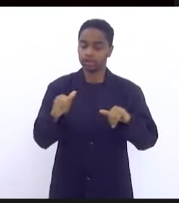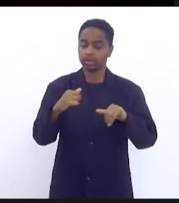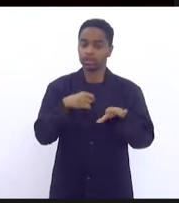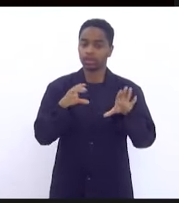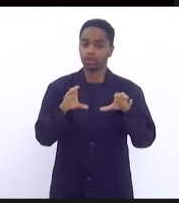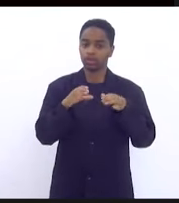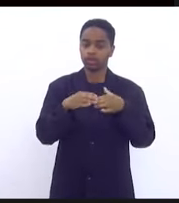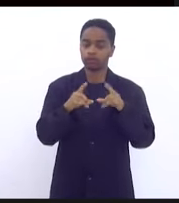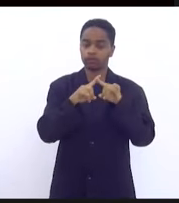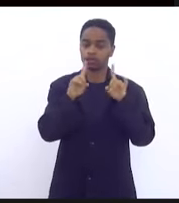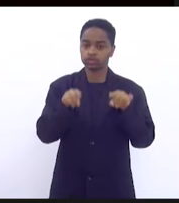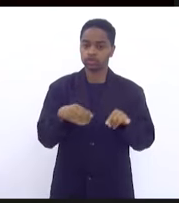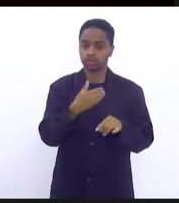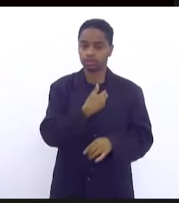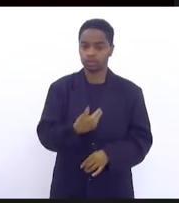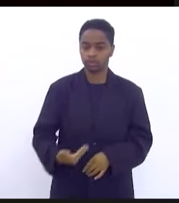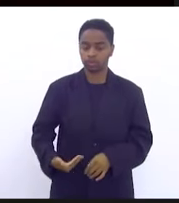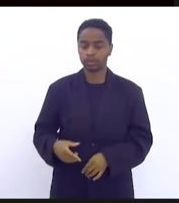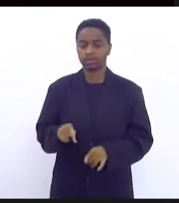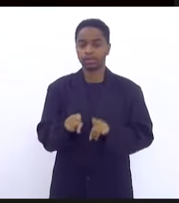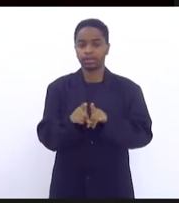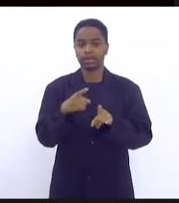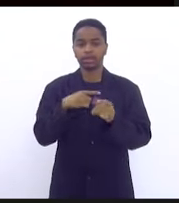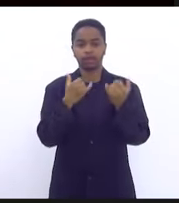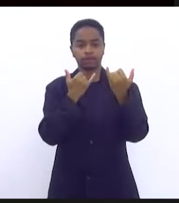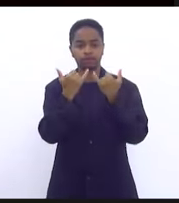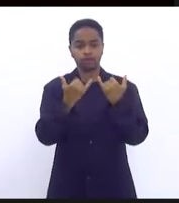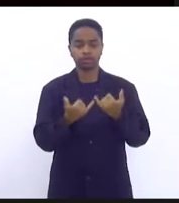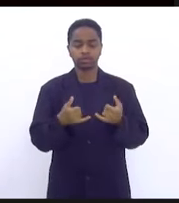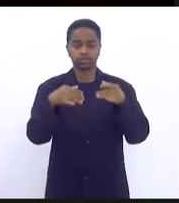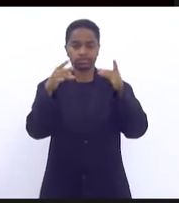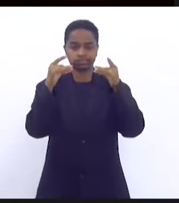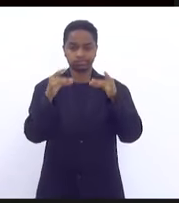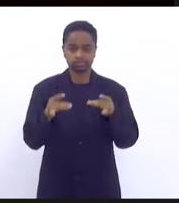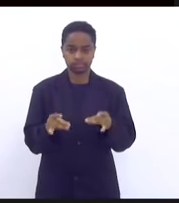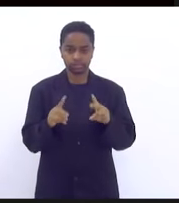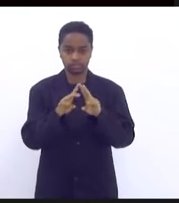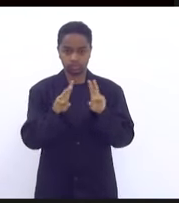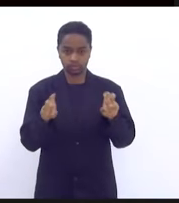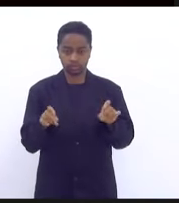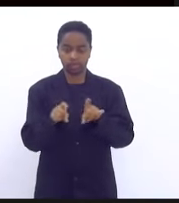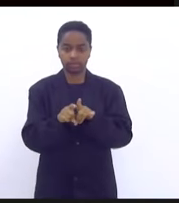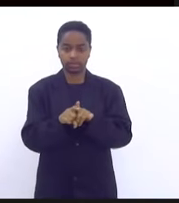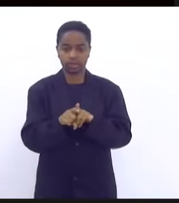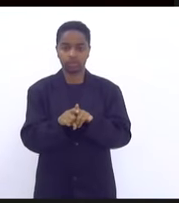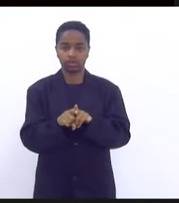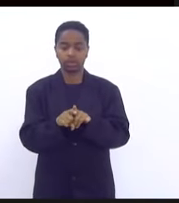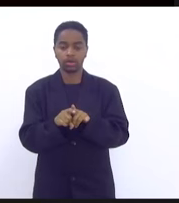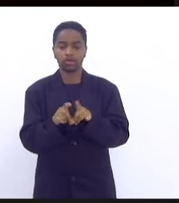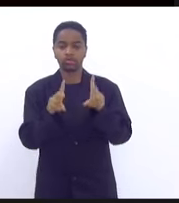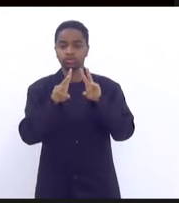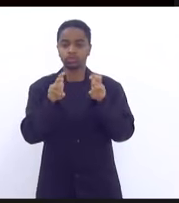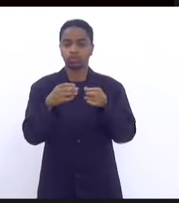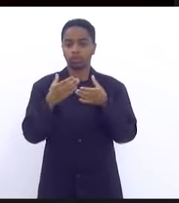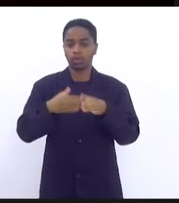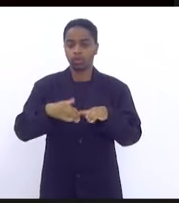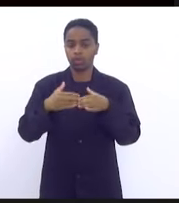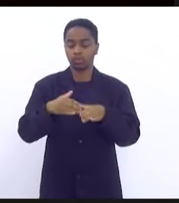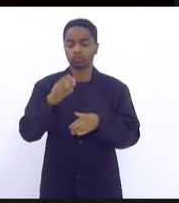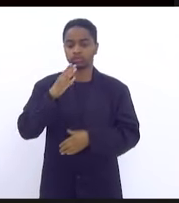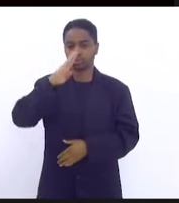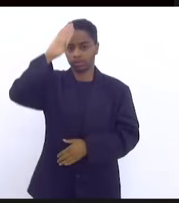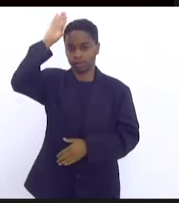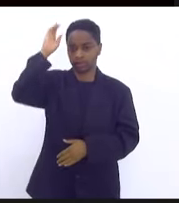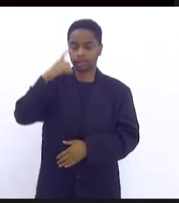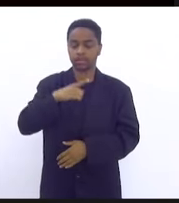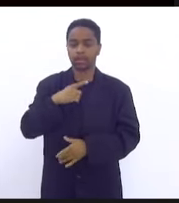Servidores Públicos, nós temos muita notícia sobre isso, a questão dos concursos dos bombeiros, né? Nós temos